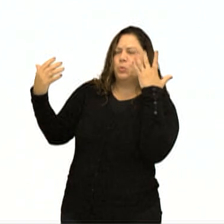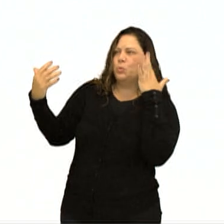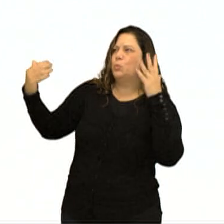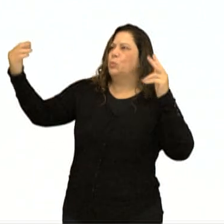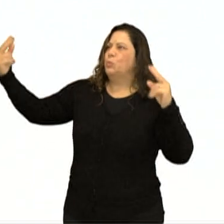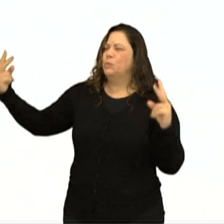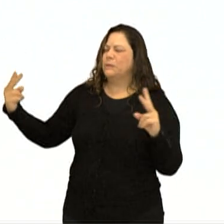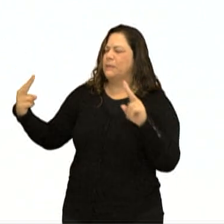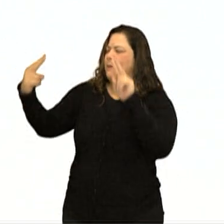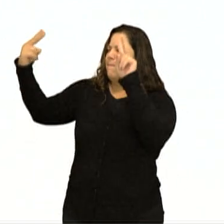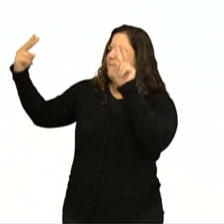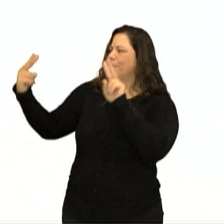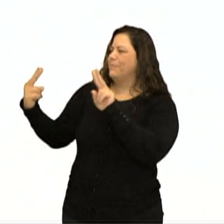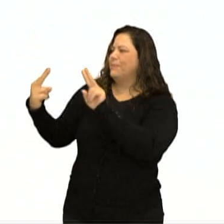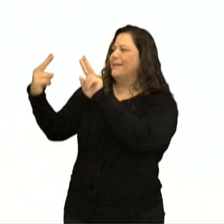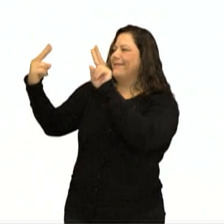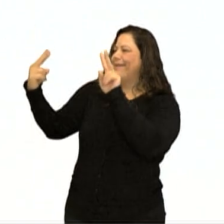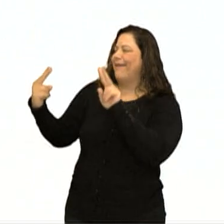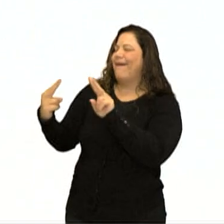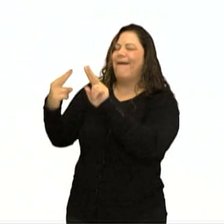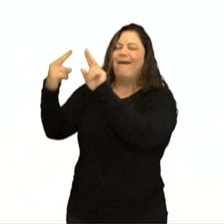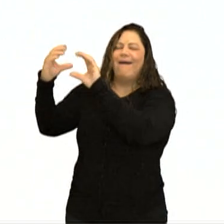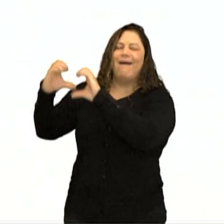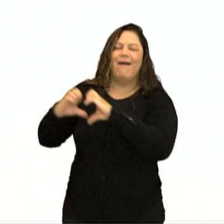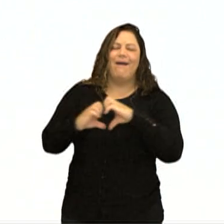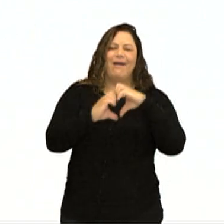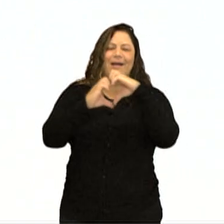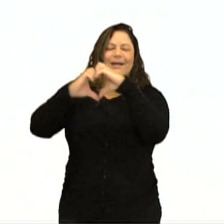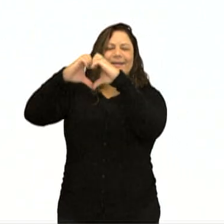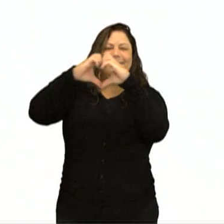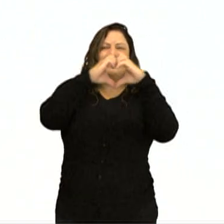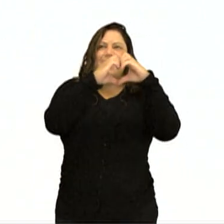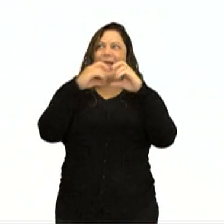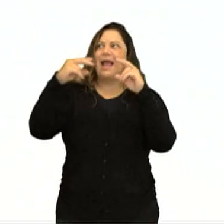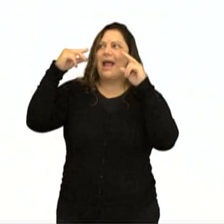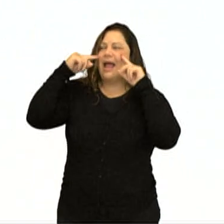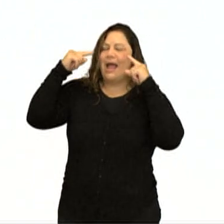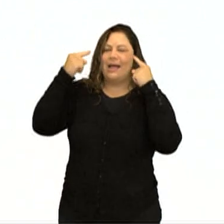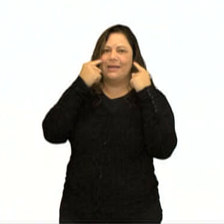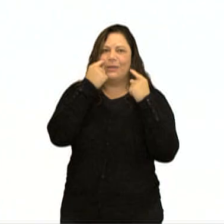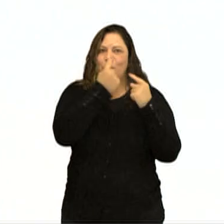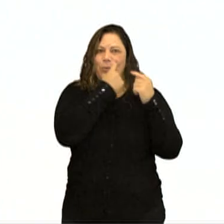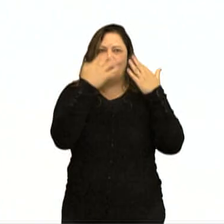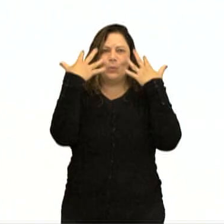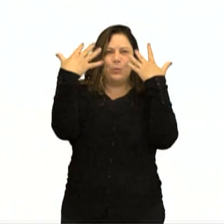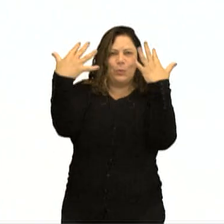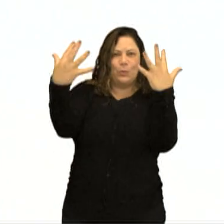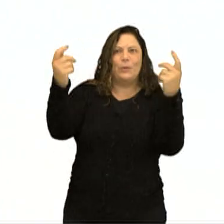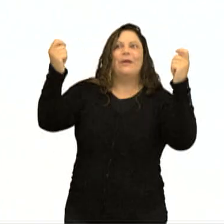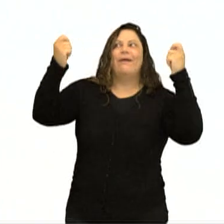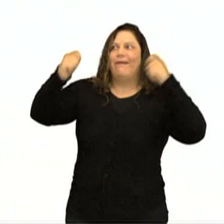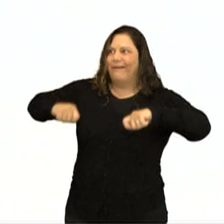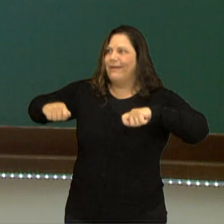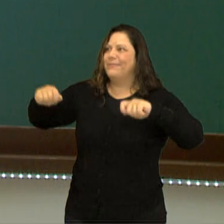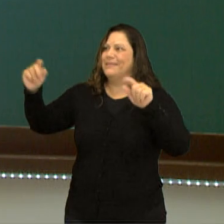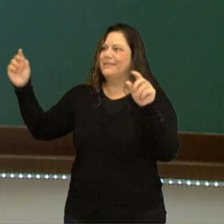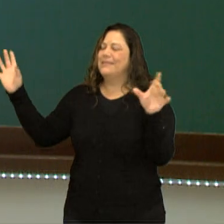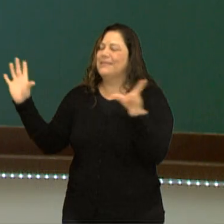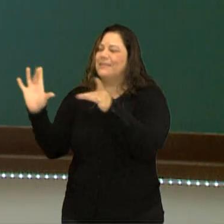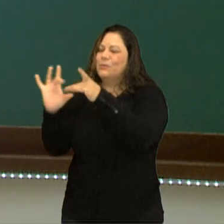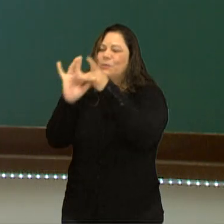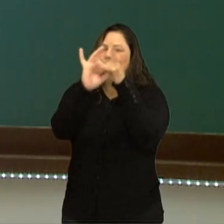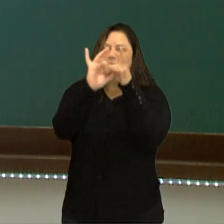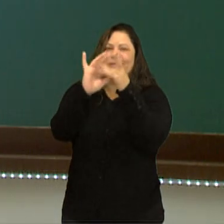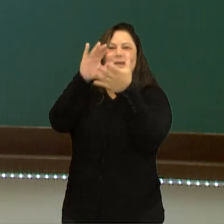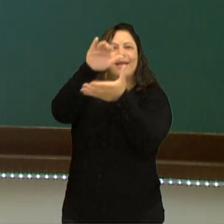amor, que só se pode achar que a luz dos olhos meus precisa se casar. Veja só, um